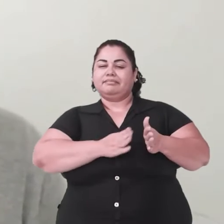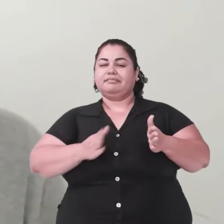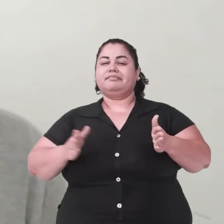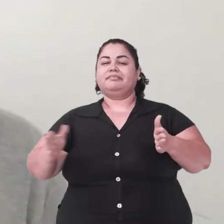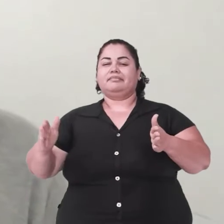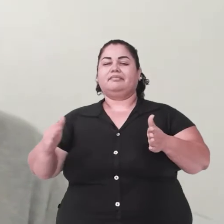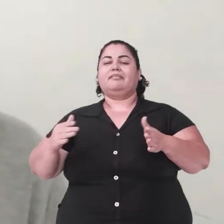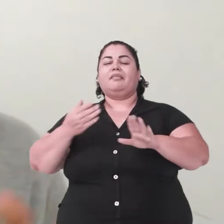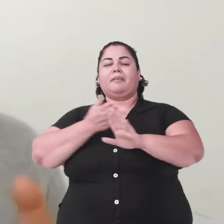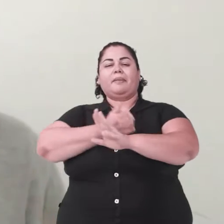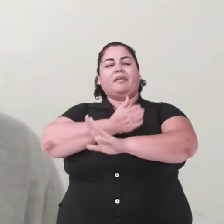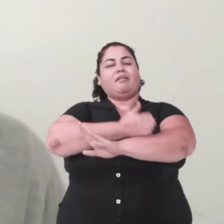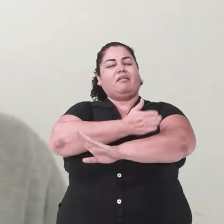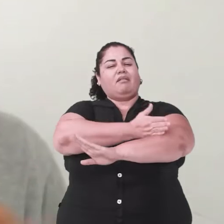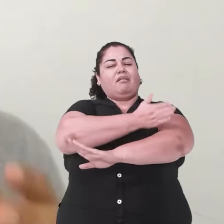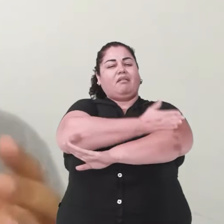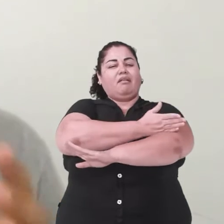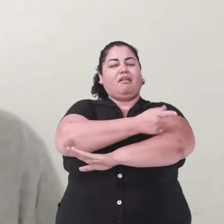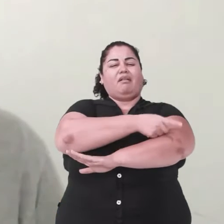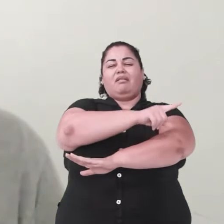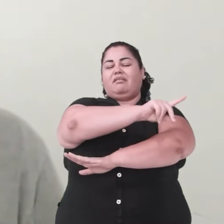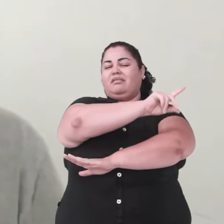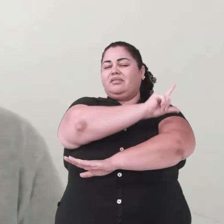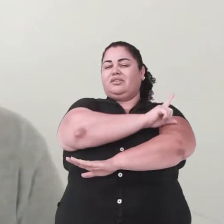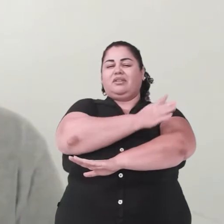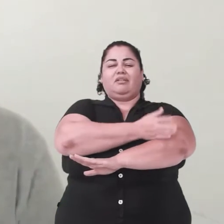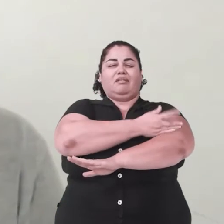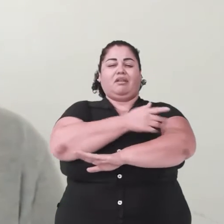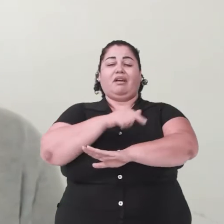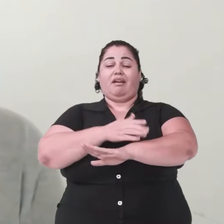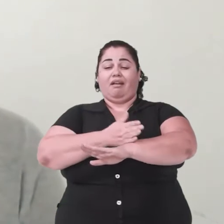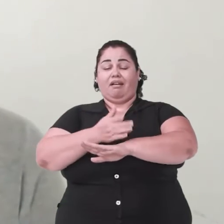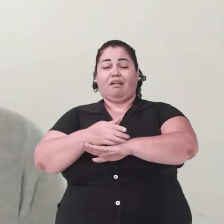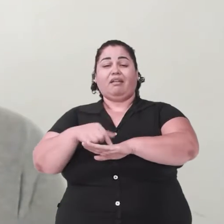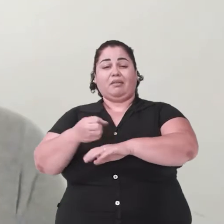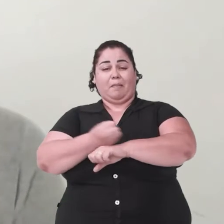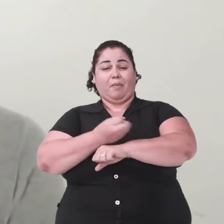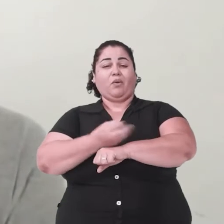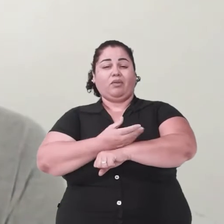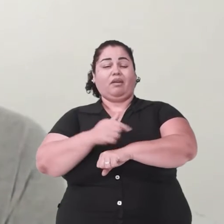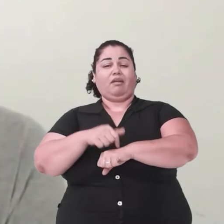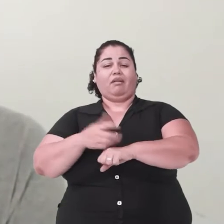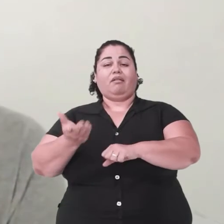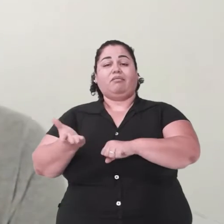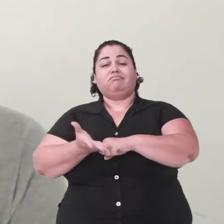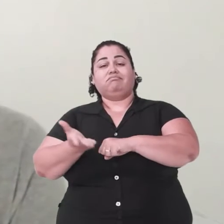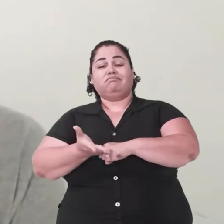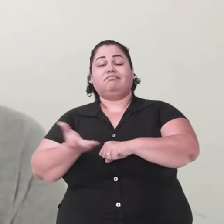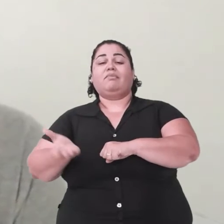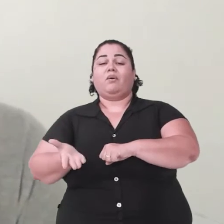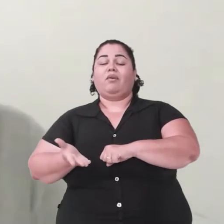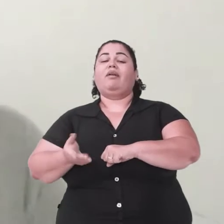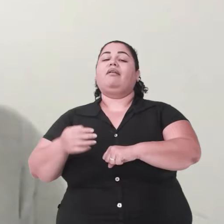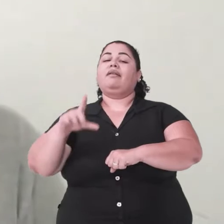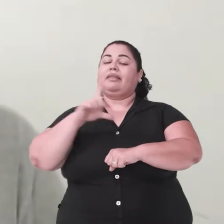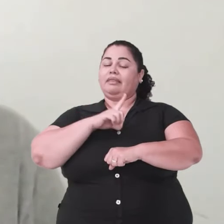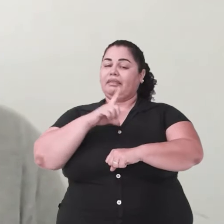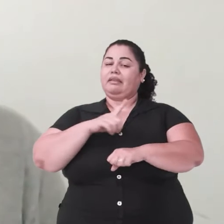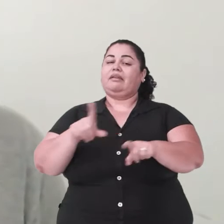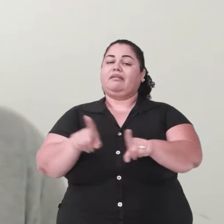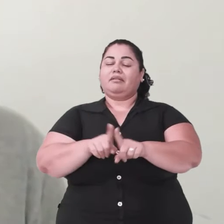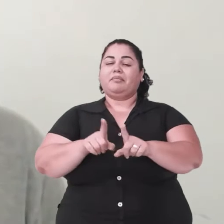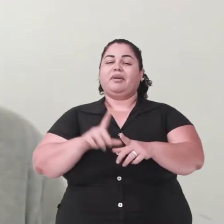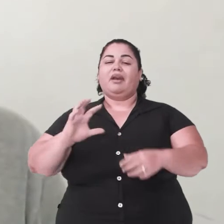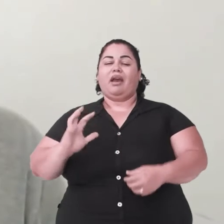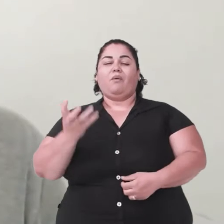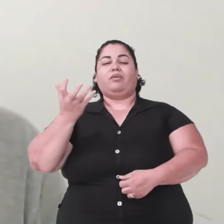períodos: pré-história, Idade Antiga, Idade Média, Idade Moderna e Contemporânea. E